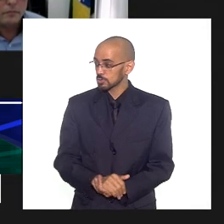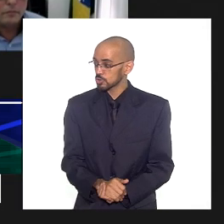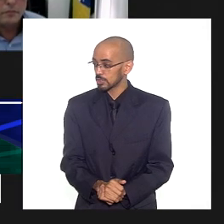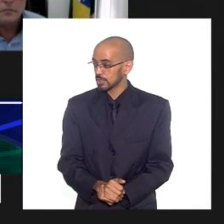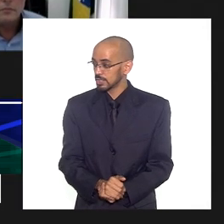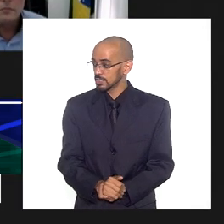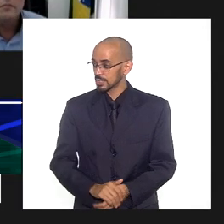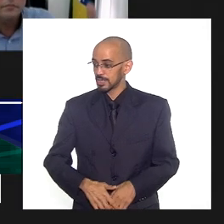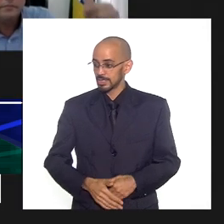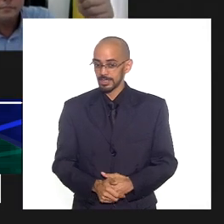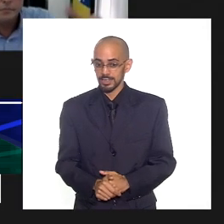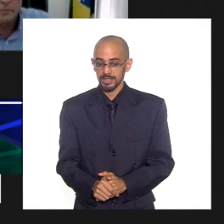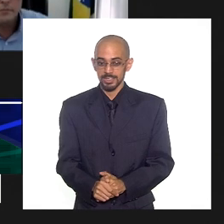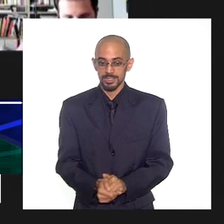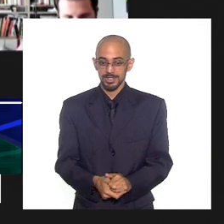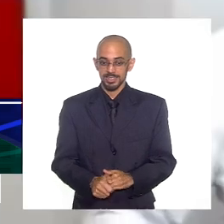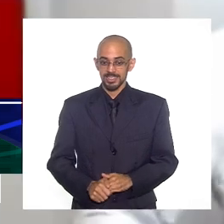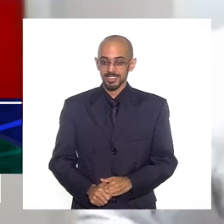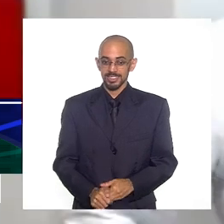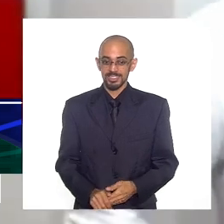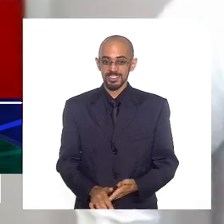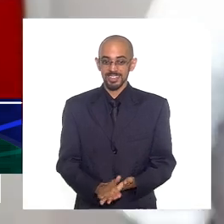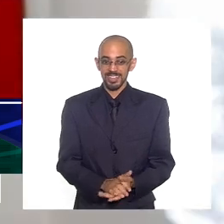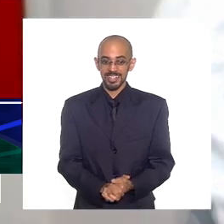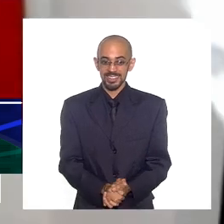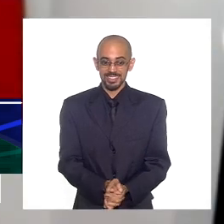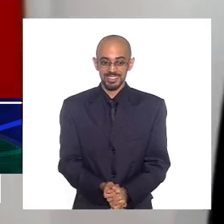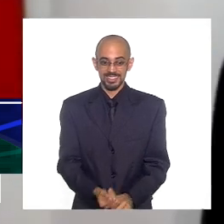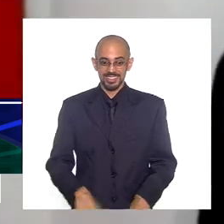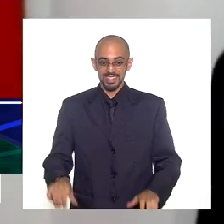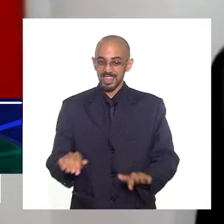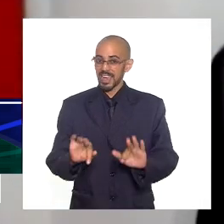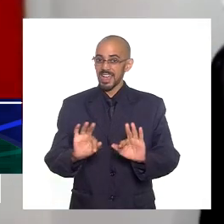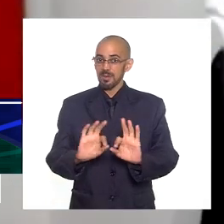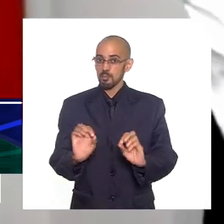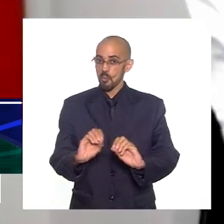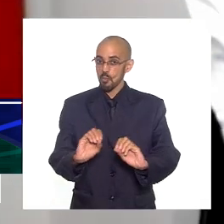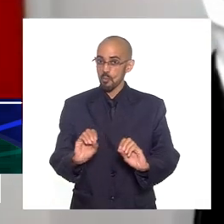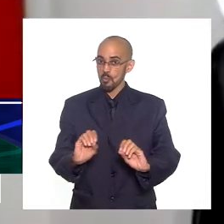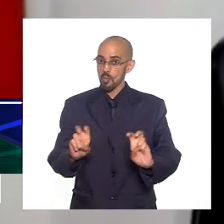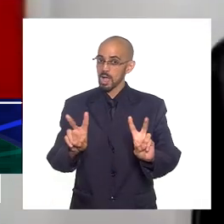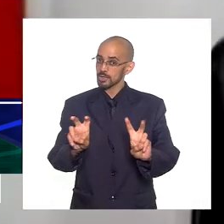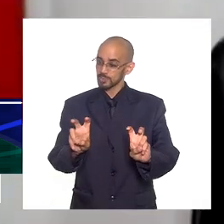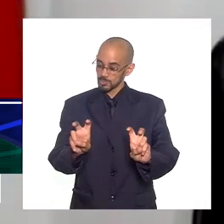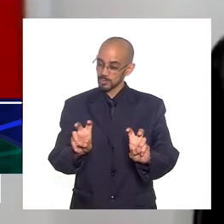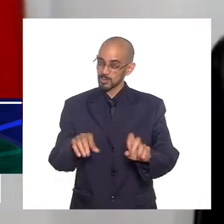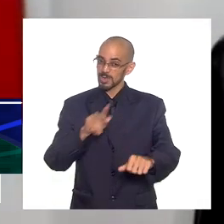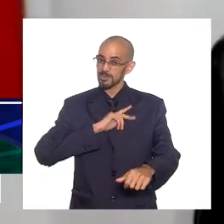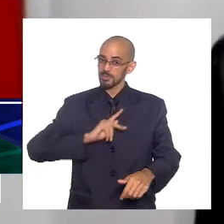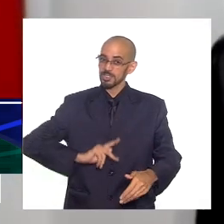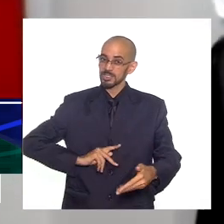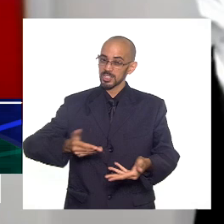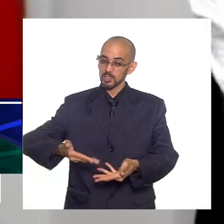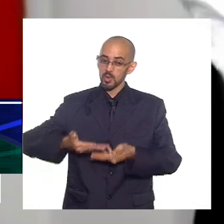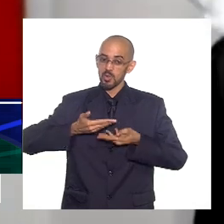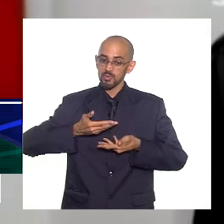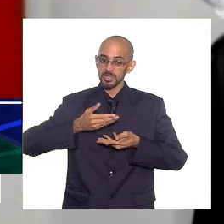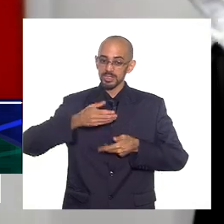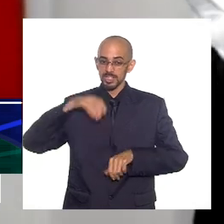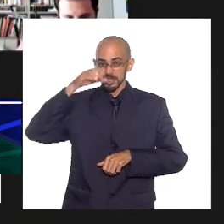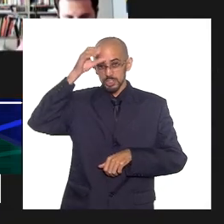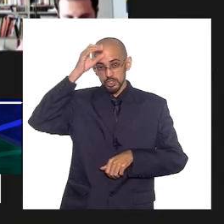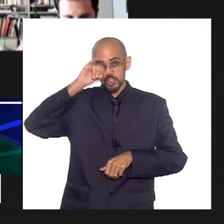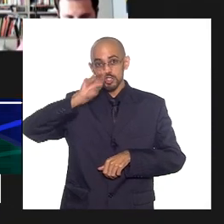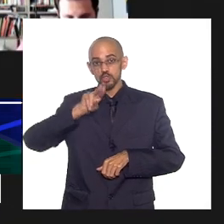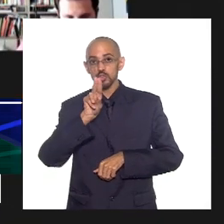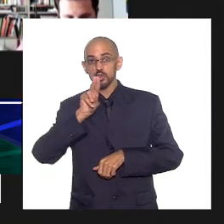Ok? Nada mais a tratar na ordem do dia. A presidência convida a deputada Tia Ju. Está no ar,